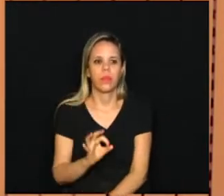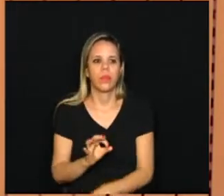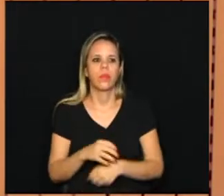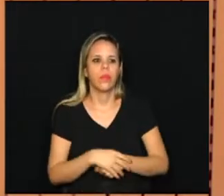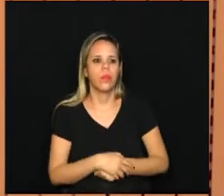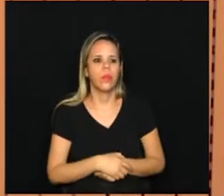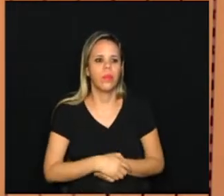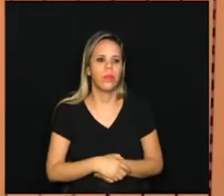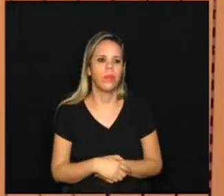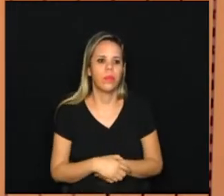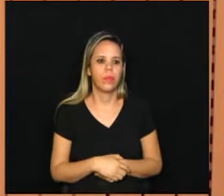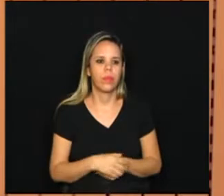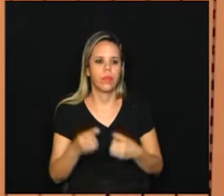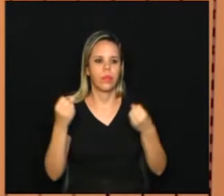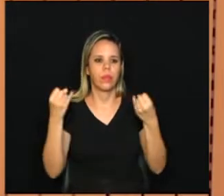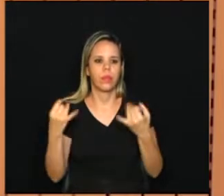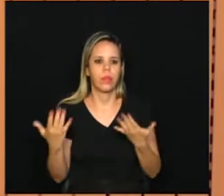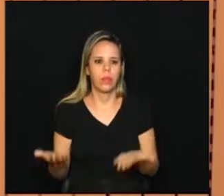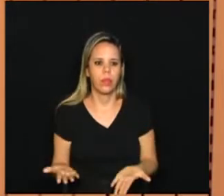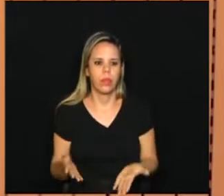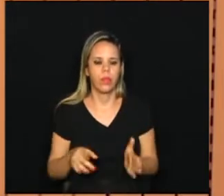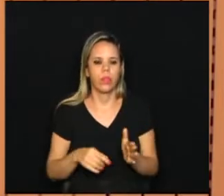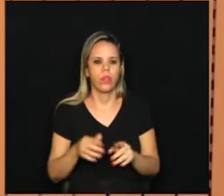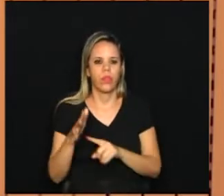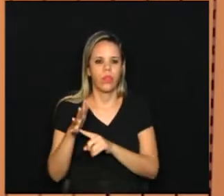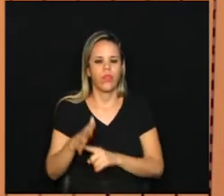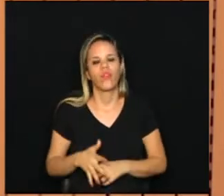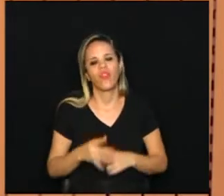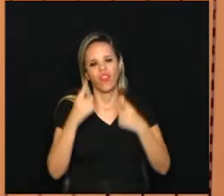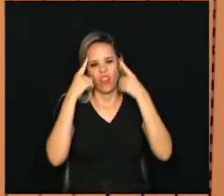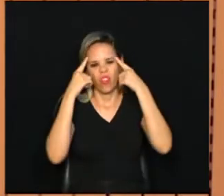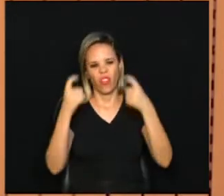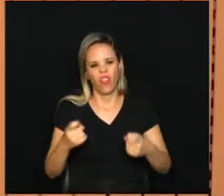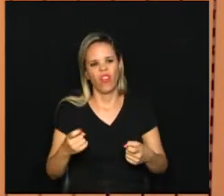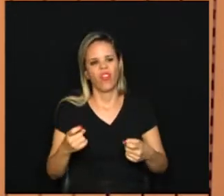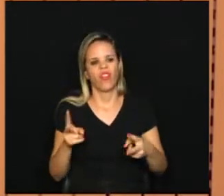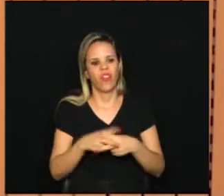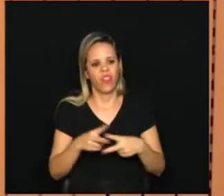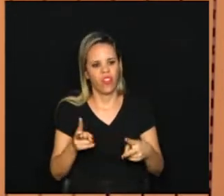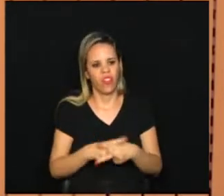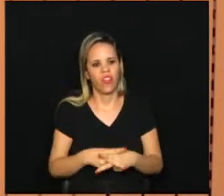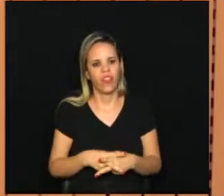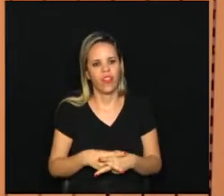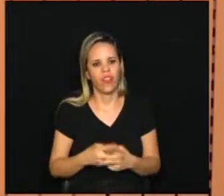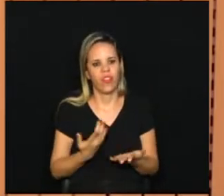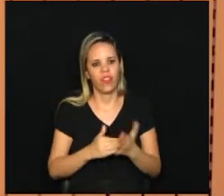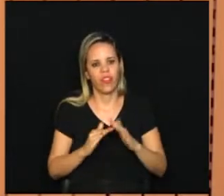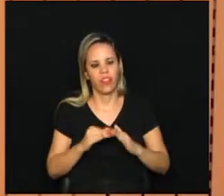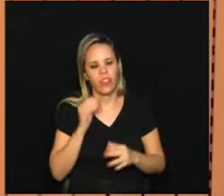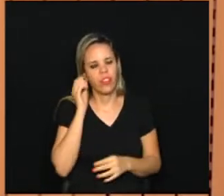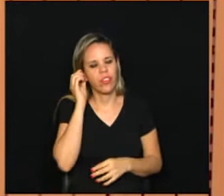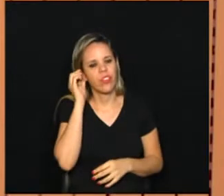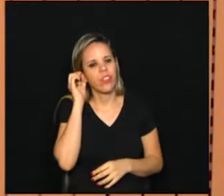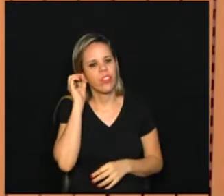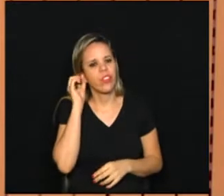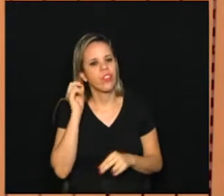25% relataram que já foram agredidos fisicamente no ambiente escolar, por conta